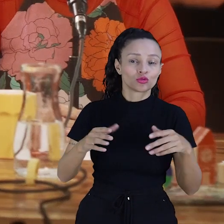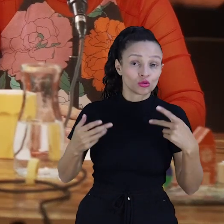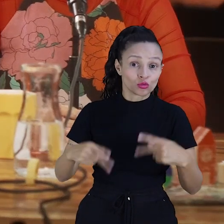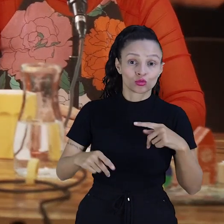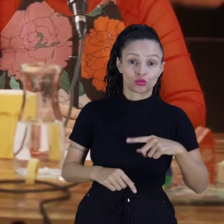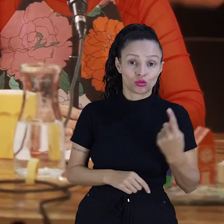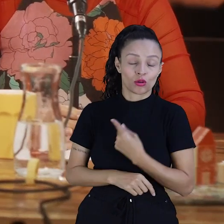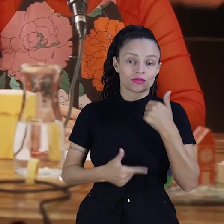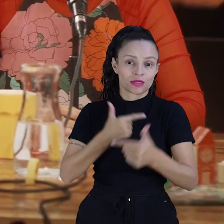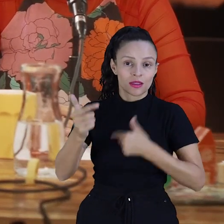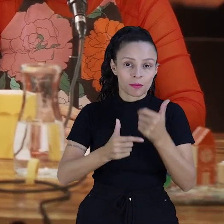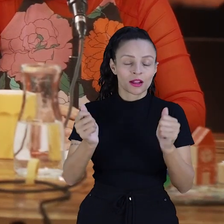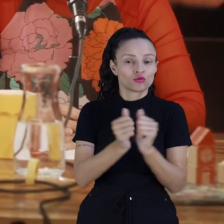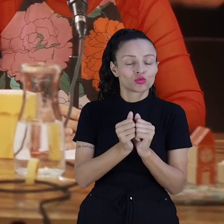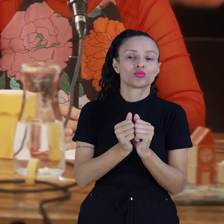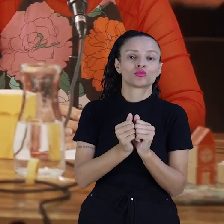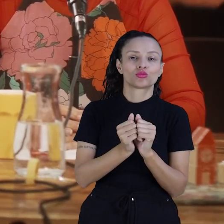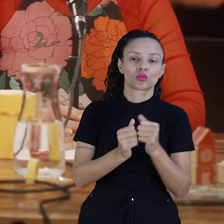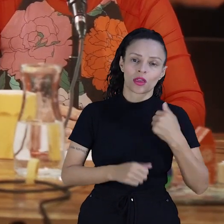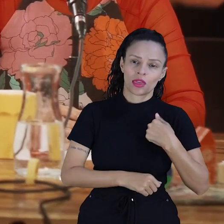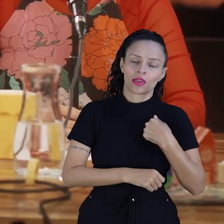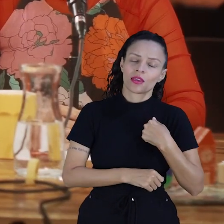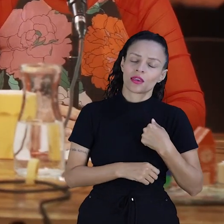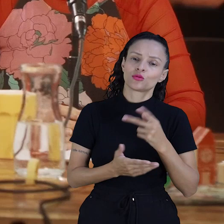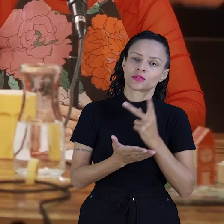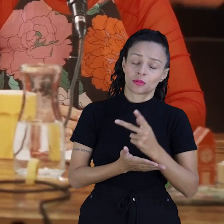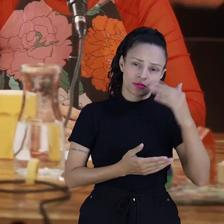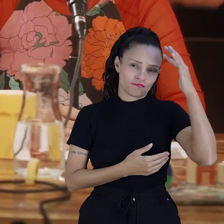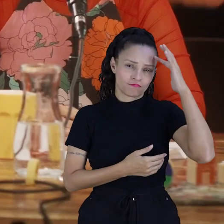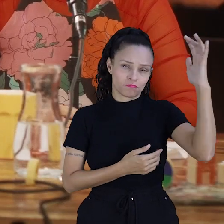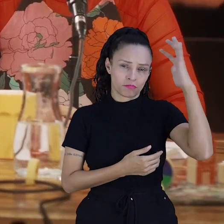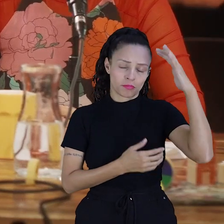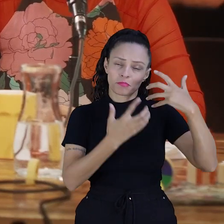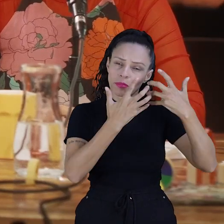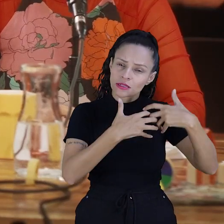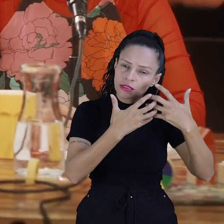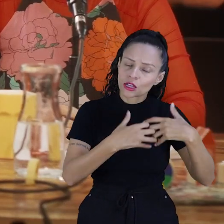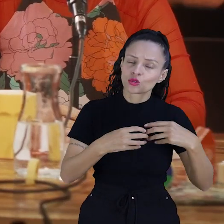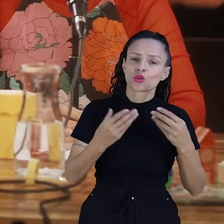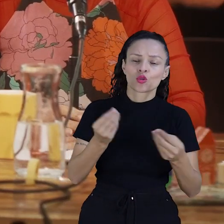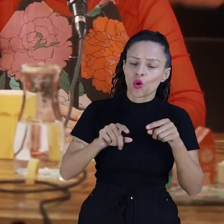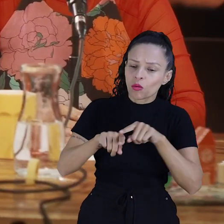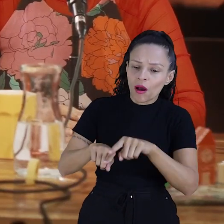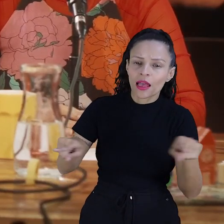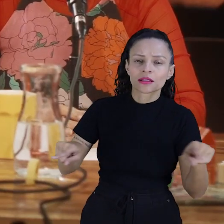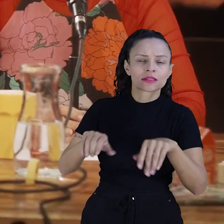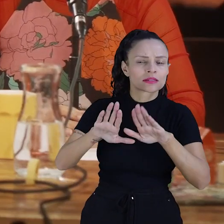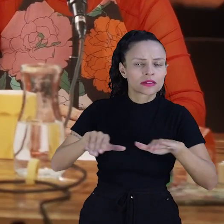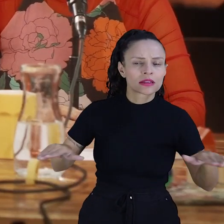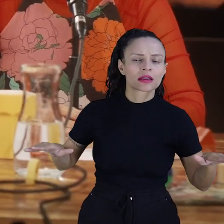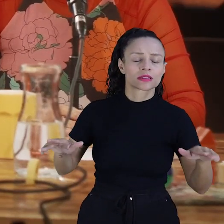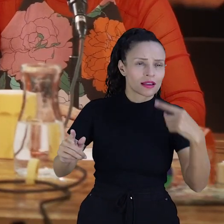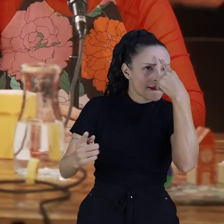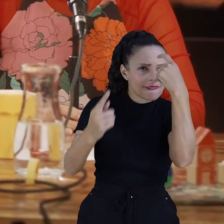terreiro, no nosso trabalho, né? No nosso chão, eu fico pensando como elas podem ser tão